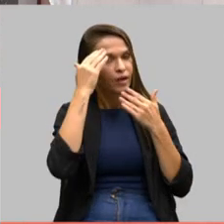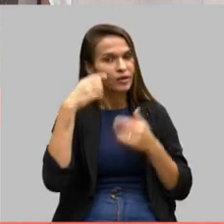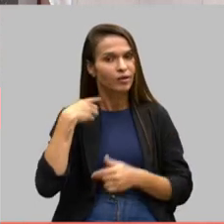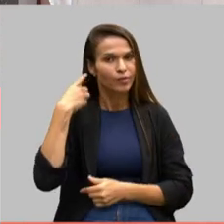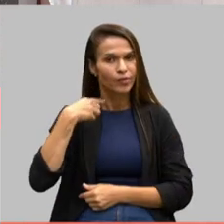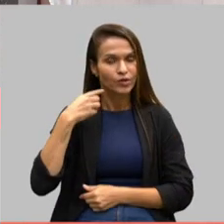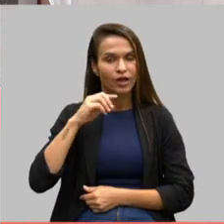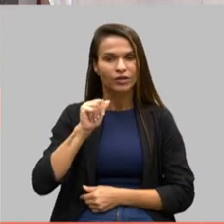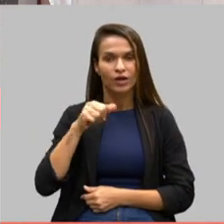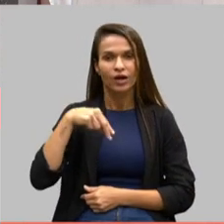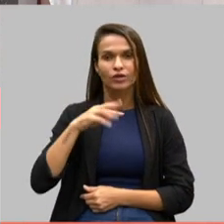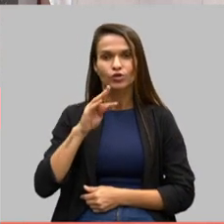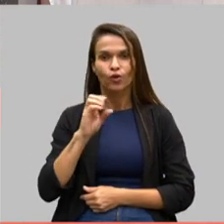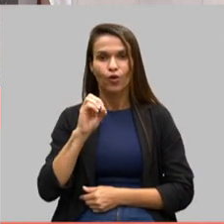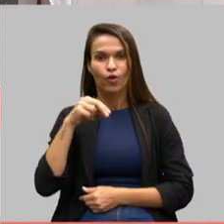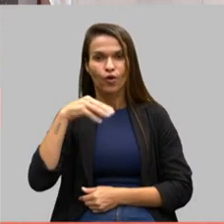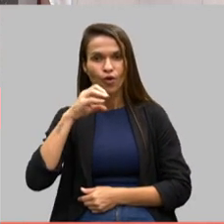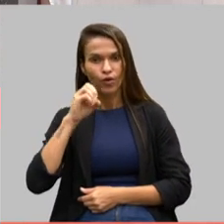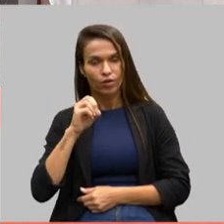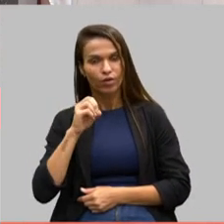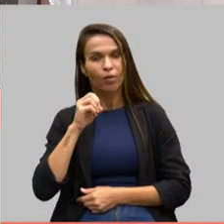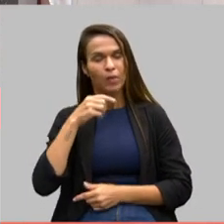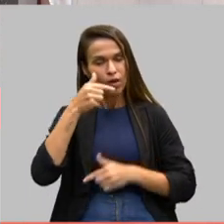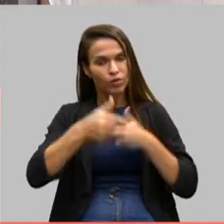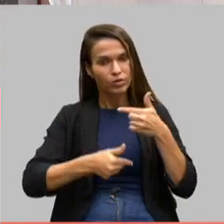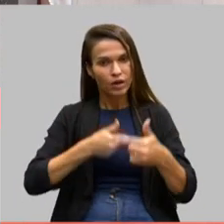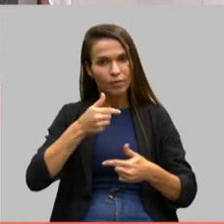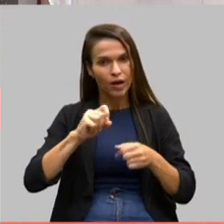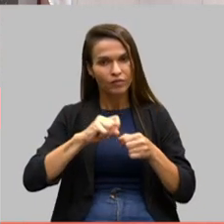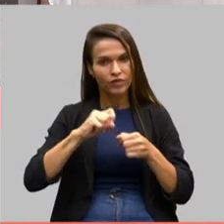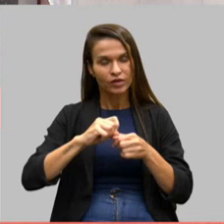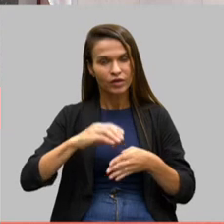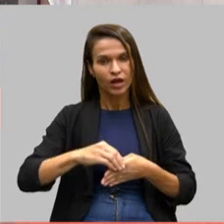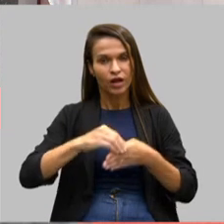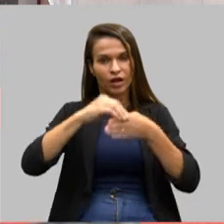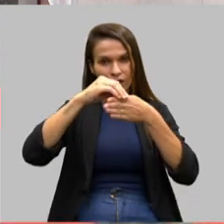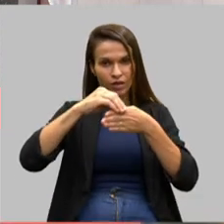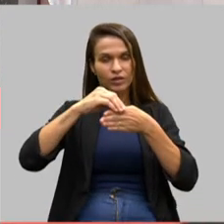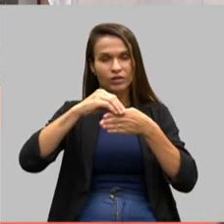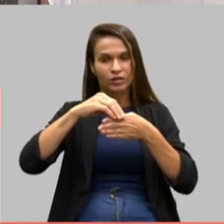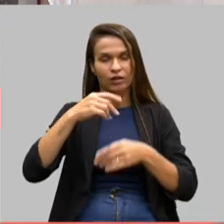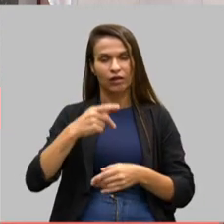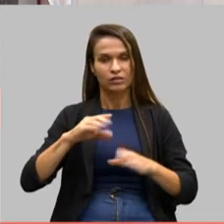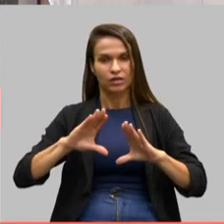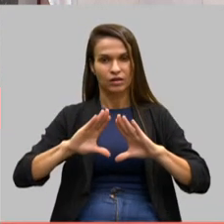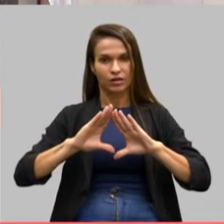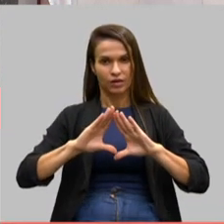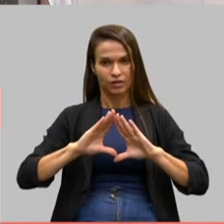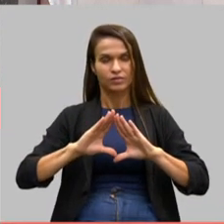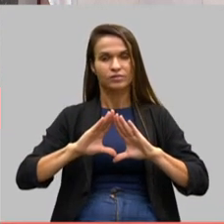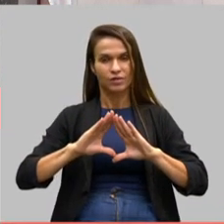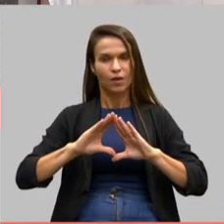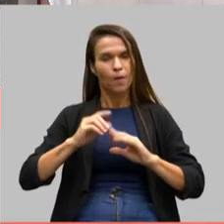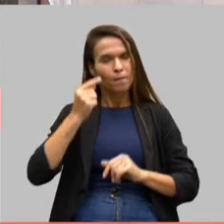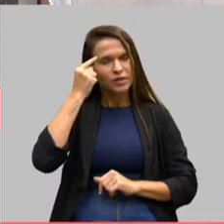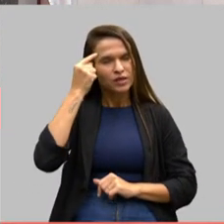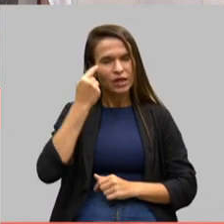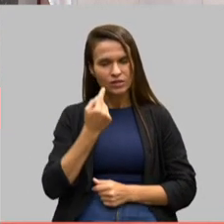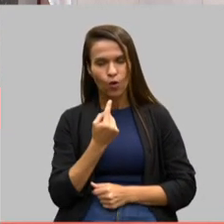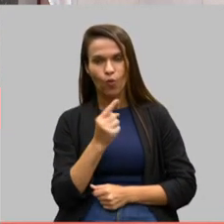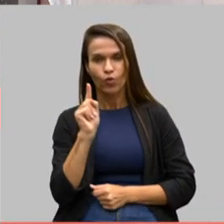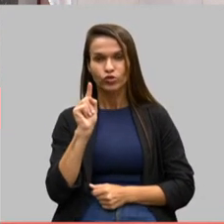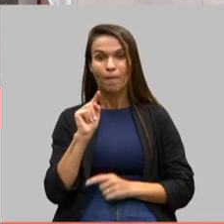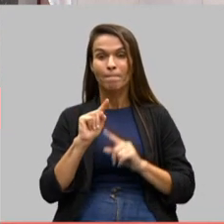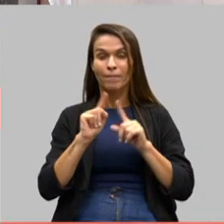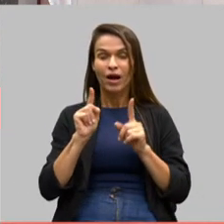Jean, pela palavra, pelo trabalho feito aqui, líder da minoria nessa casa. Eu achava que ele seria o último, mas o deputado Alencar